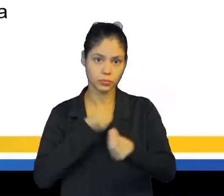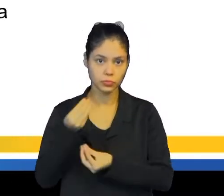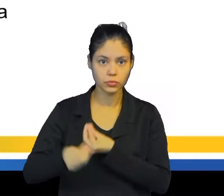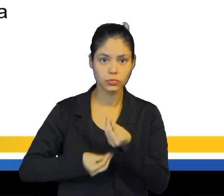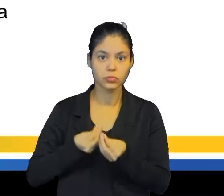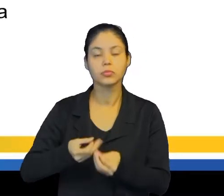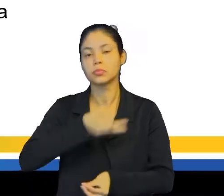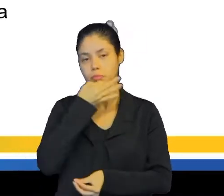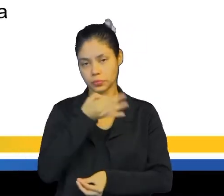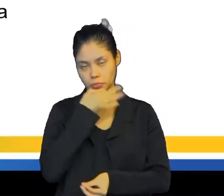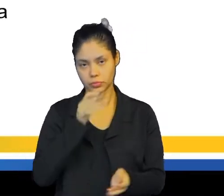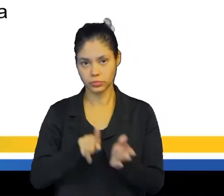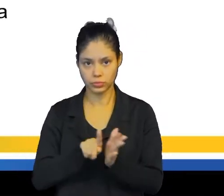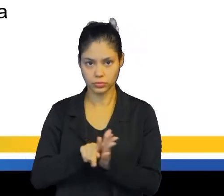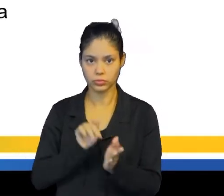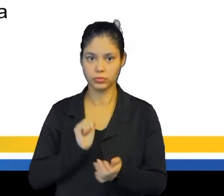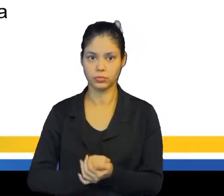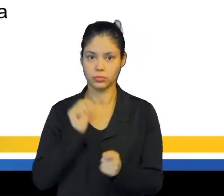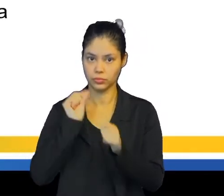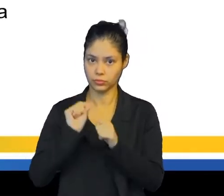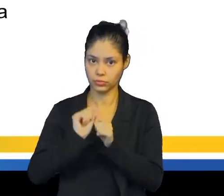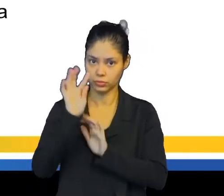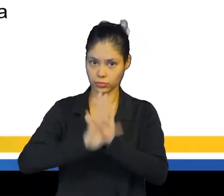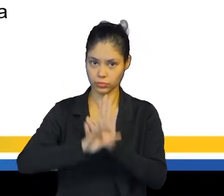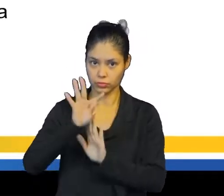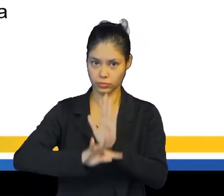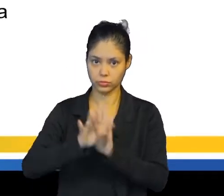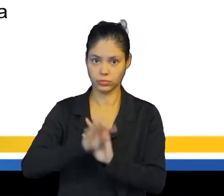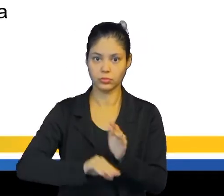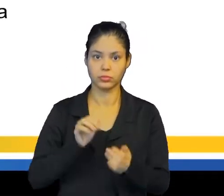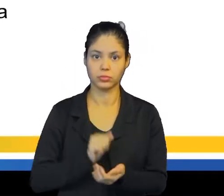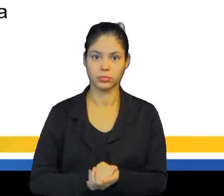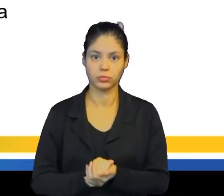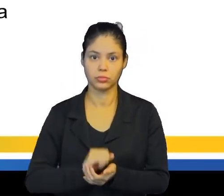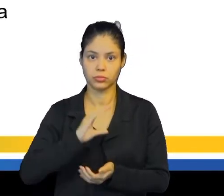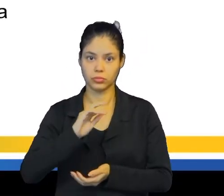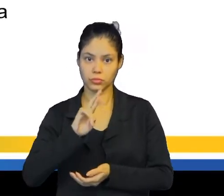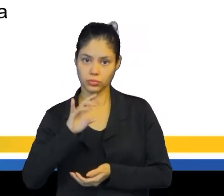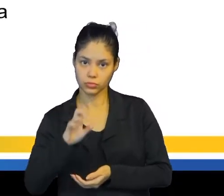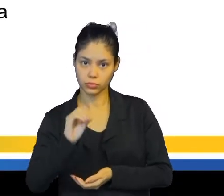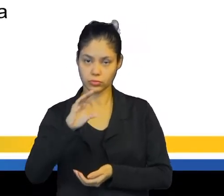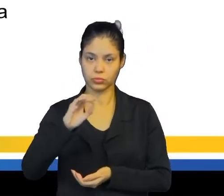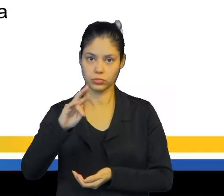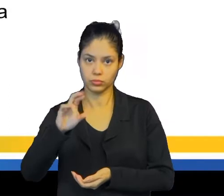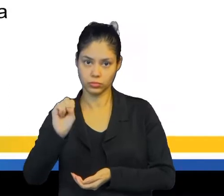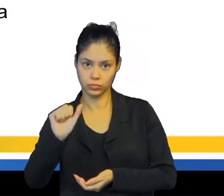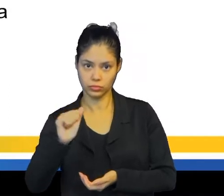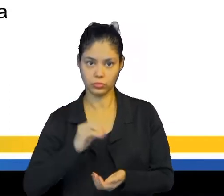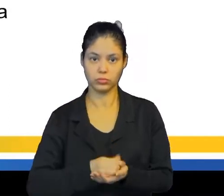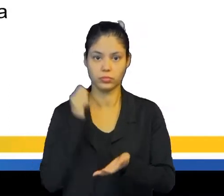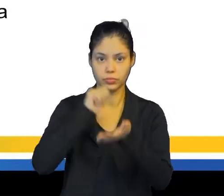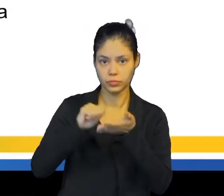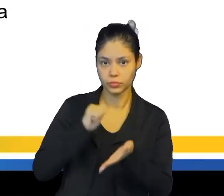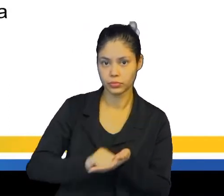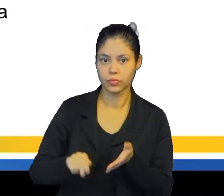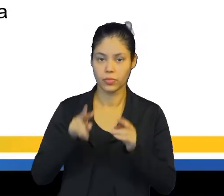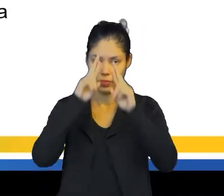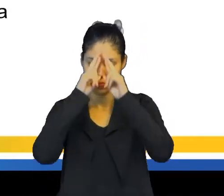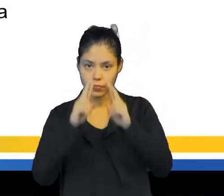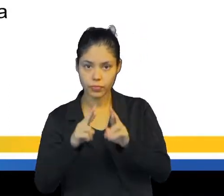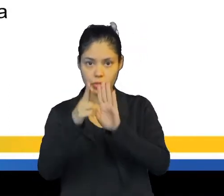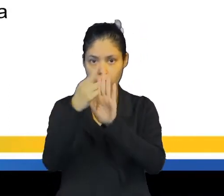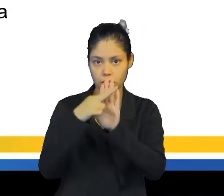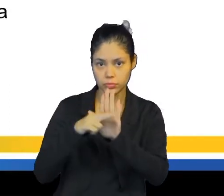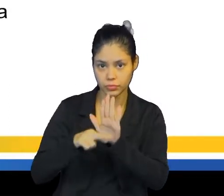elaboram seus argumentos, fazer um texto conciso, coerente e coeso, escrever respeitando a